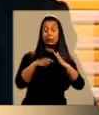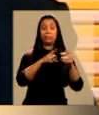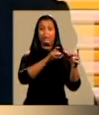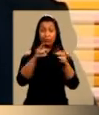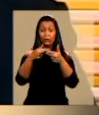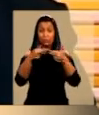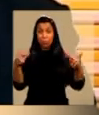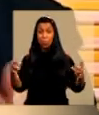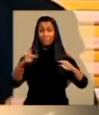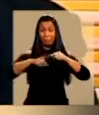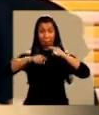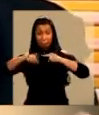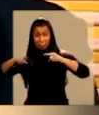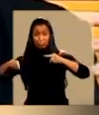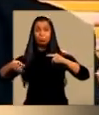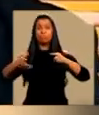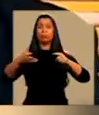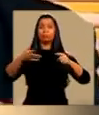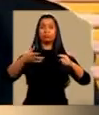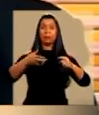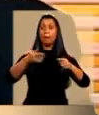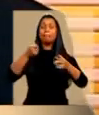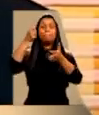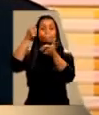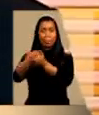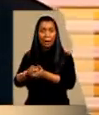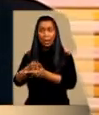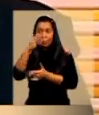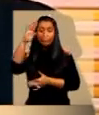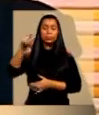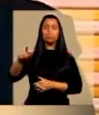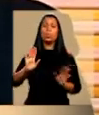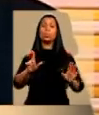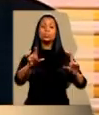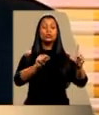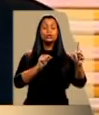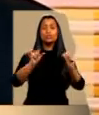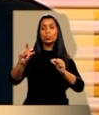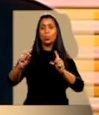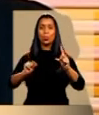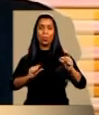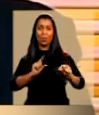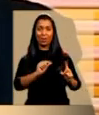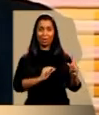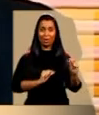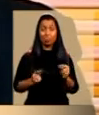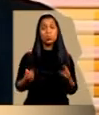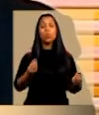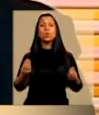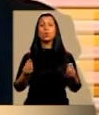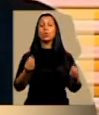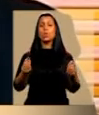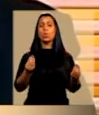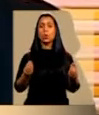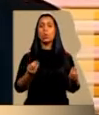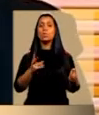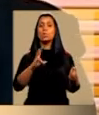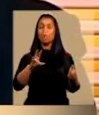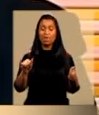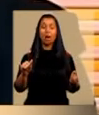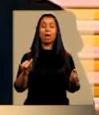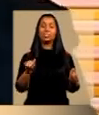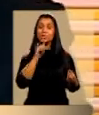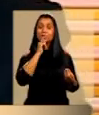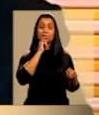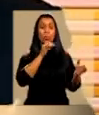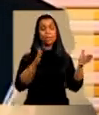que vende produtos, você não vai deixar de pagar o fornecedor principal. Então, você tem que estar escolhendo entre esses fornecedores como que você vai. Alguns,